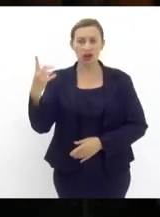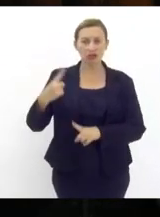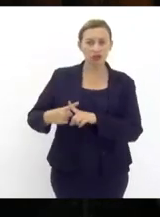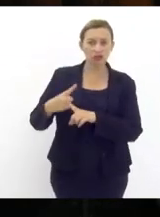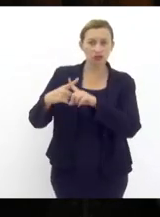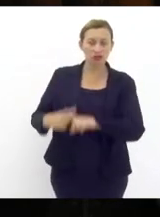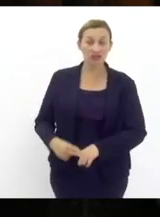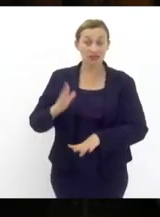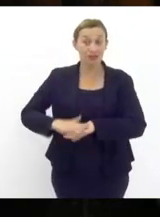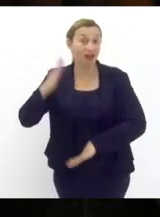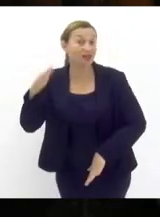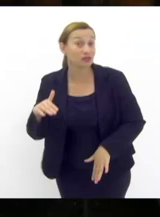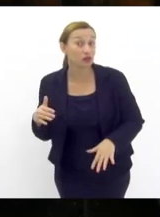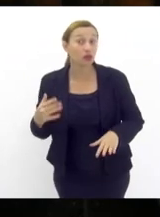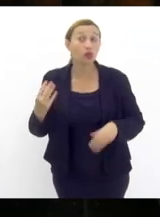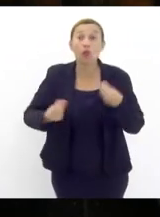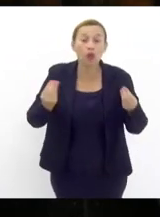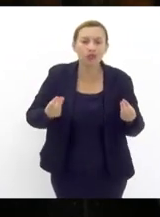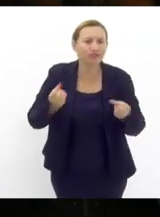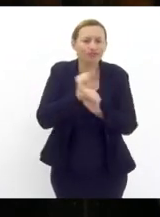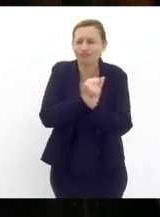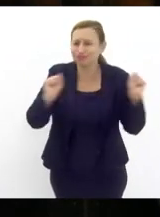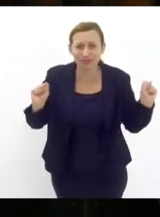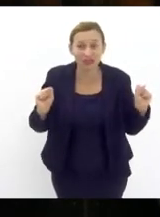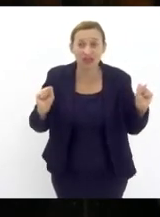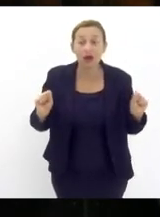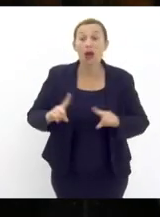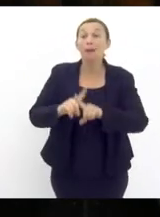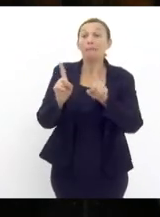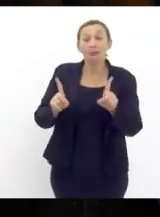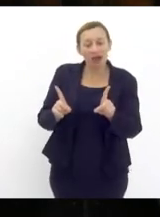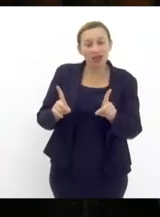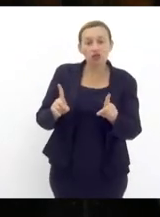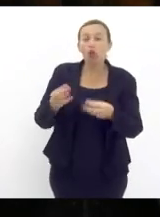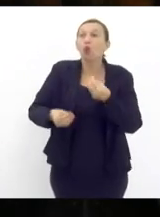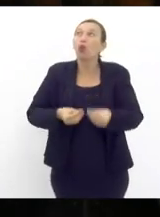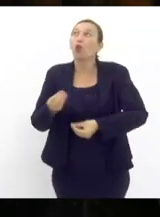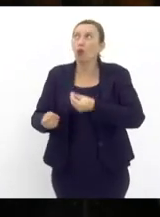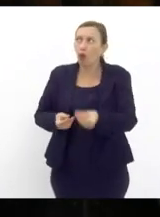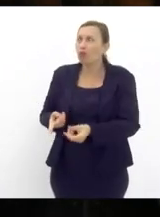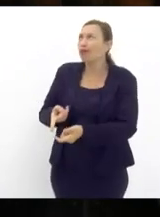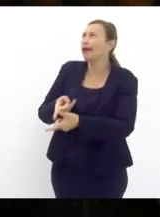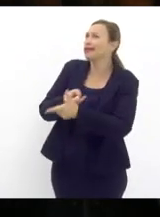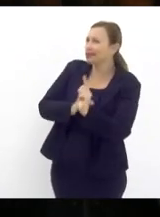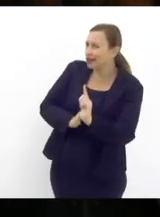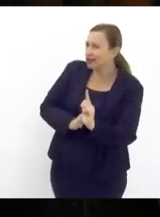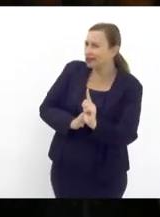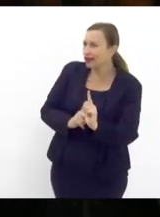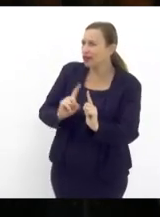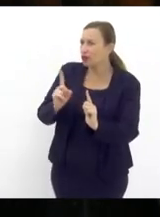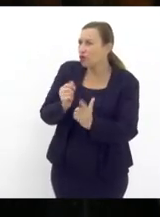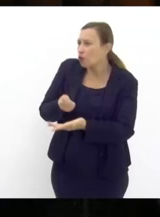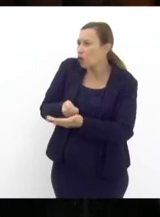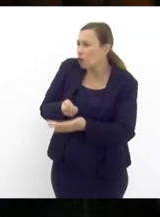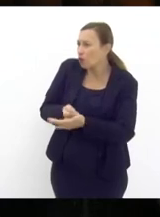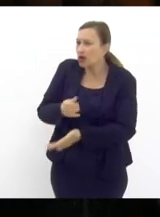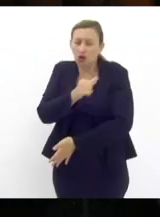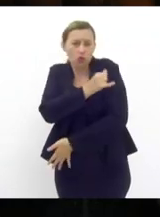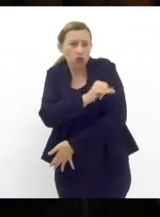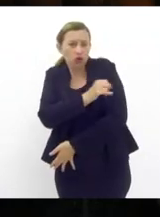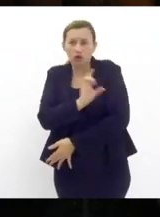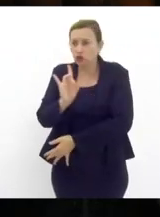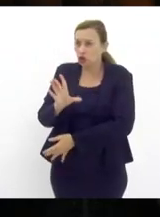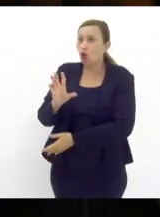vezes mais é impossível mas com uma dívida não é para o Rio de Janeiro a cobrança da dívida para o Brasil